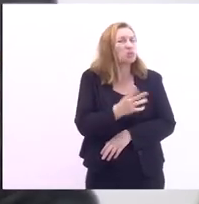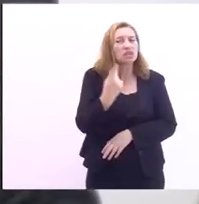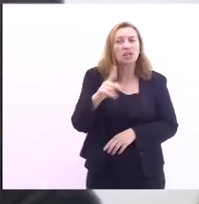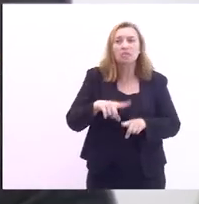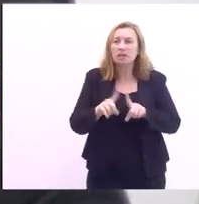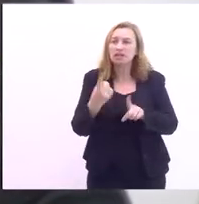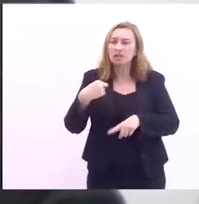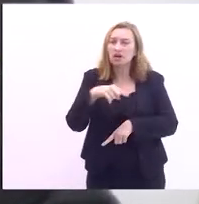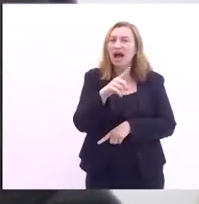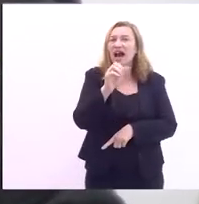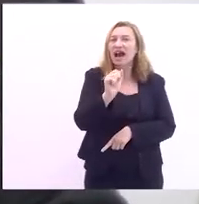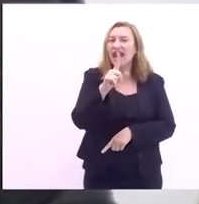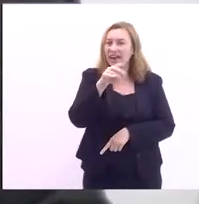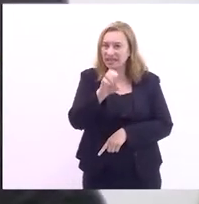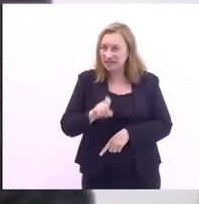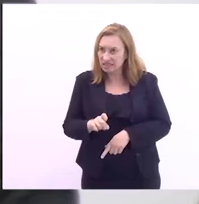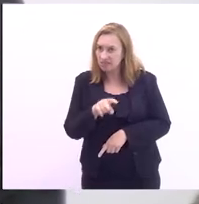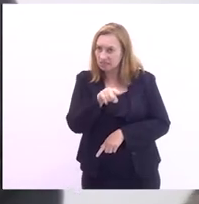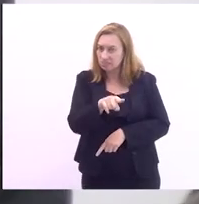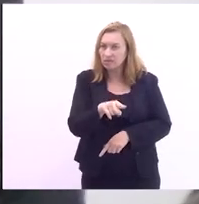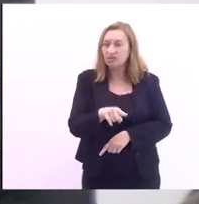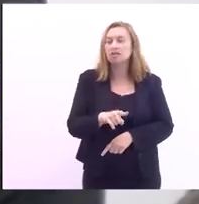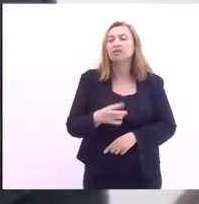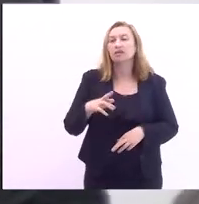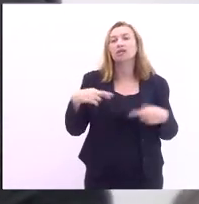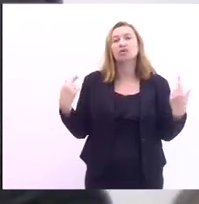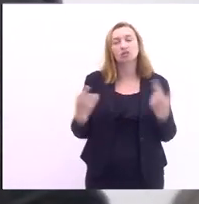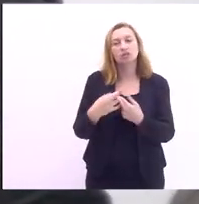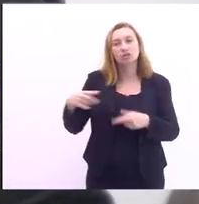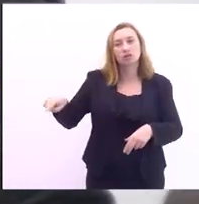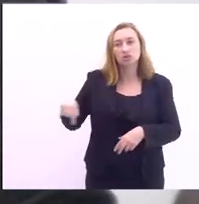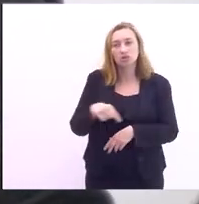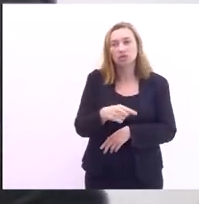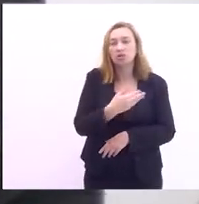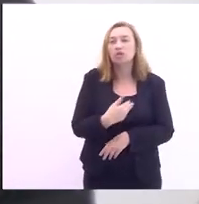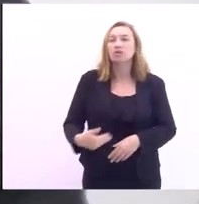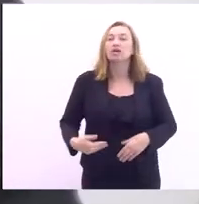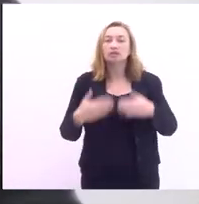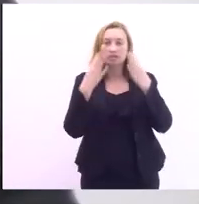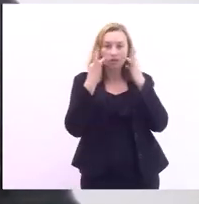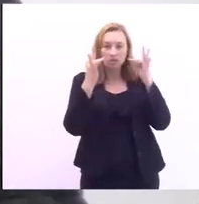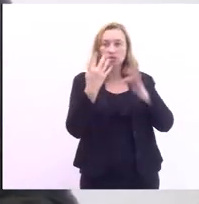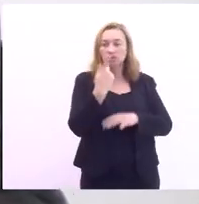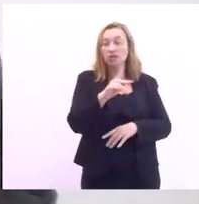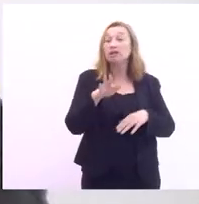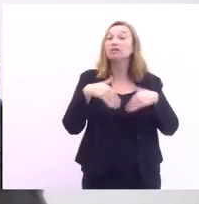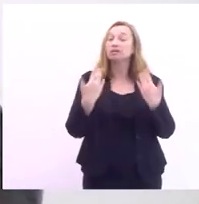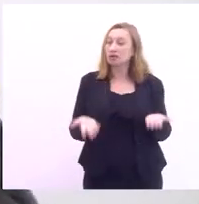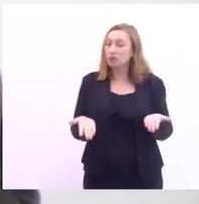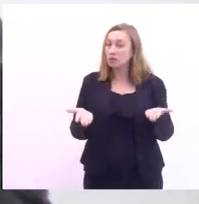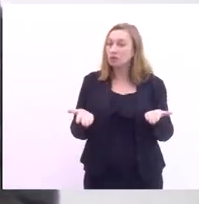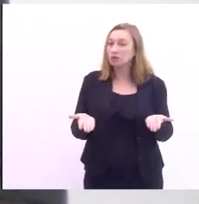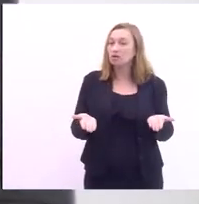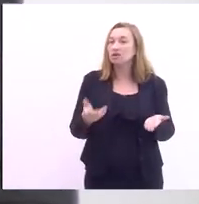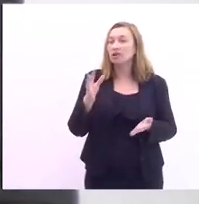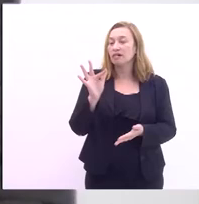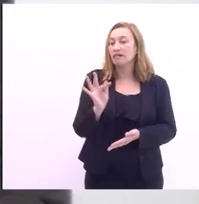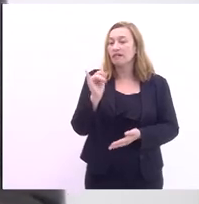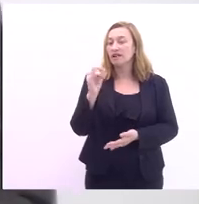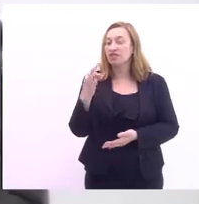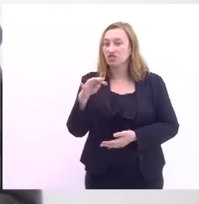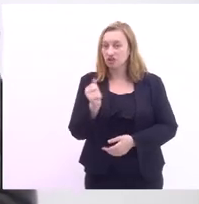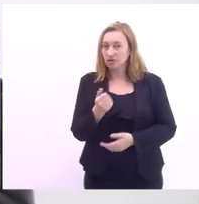audiências. Alex compareceu aqui à audiência pública para dar o testemunho dele. Então, por favor, Fatinha, por favor.